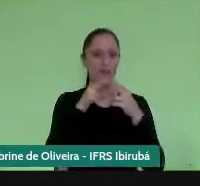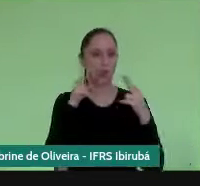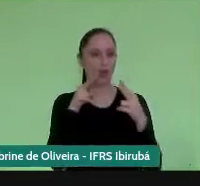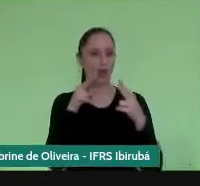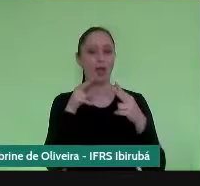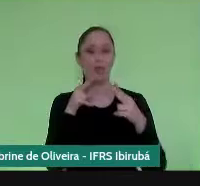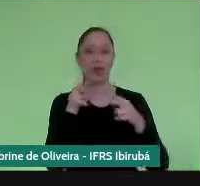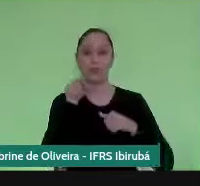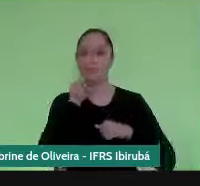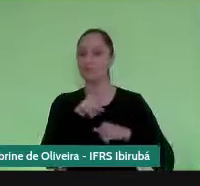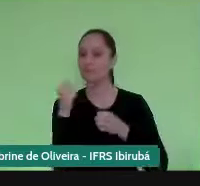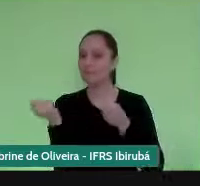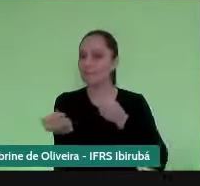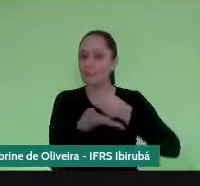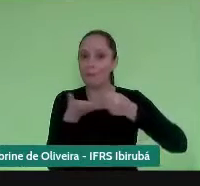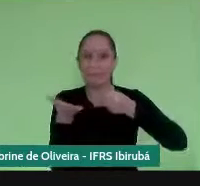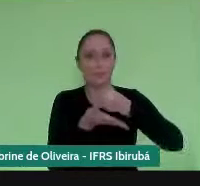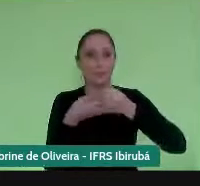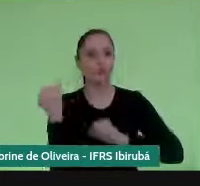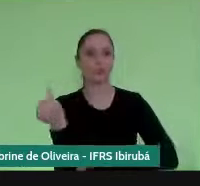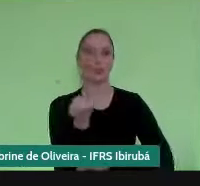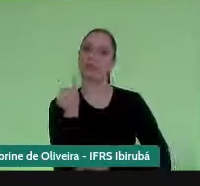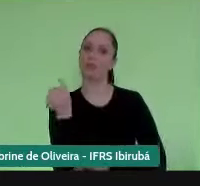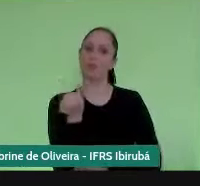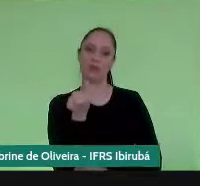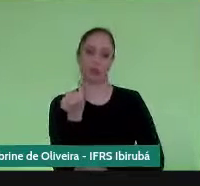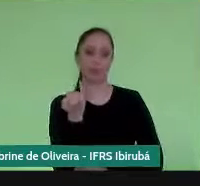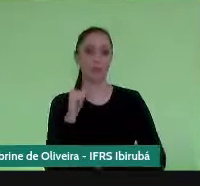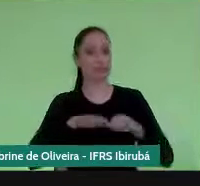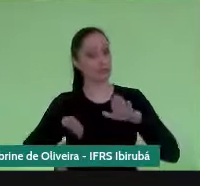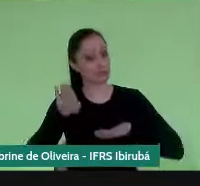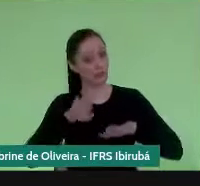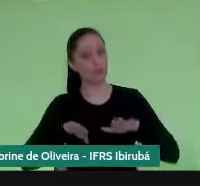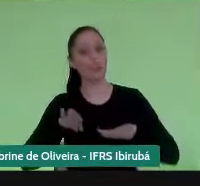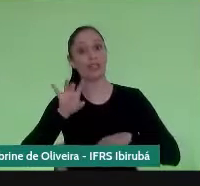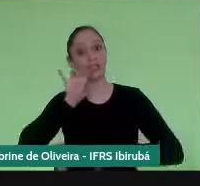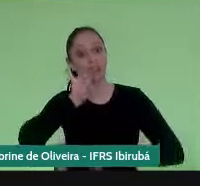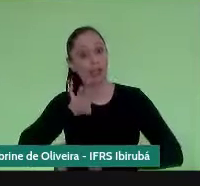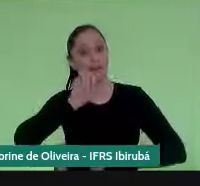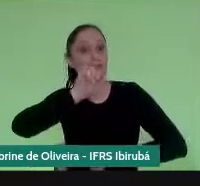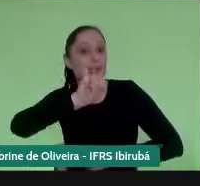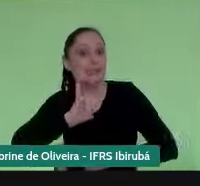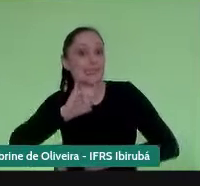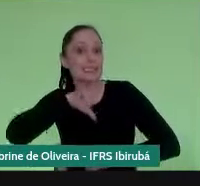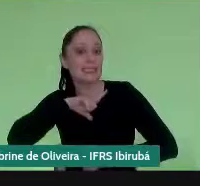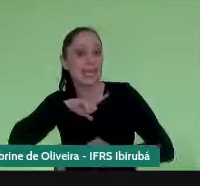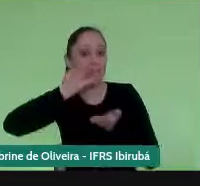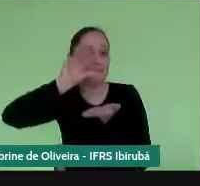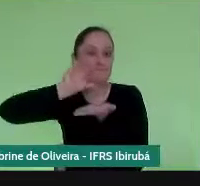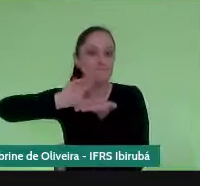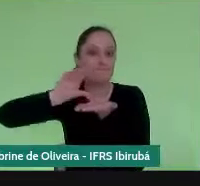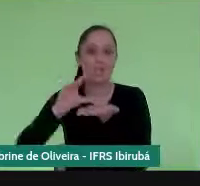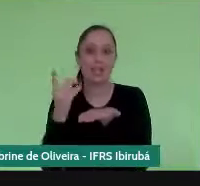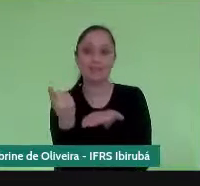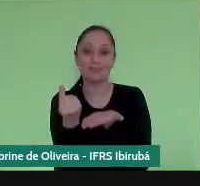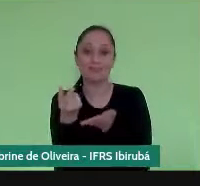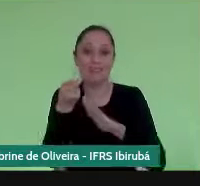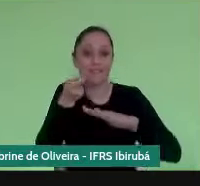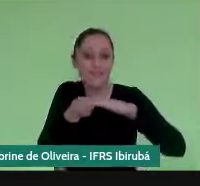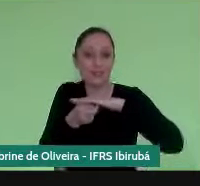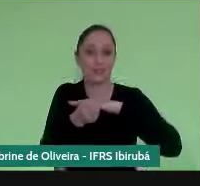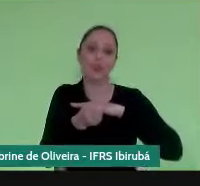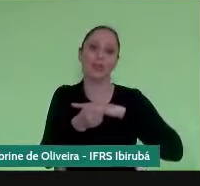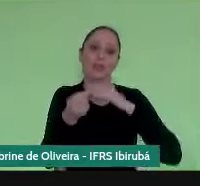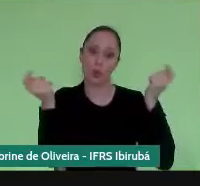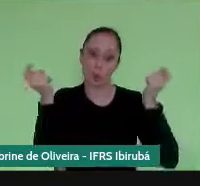tornando fundamental e talvez só com financiamento fosse possível realizar. E essa é uma experiência, então, relacionada a